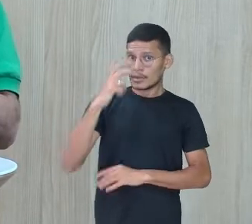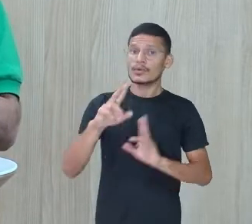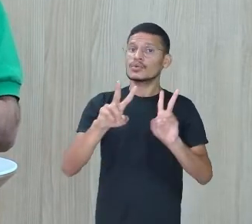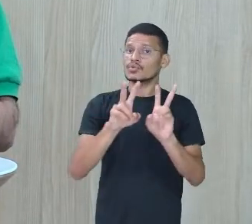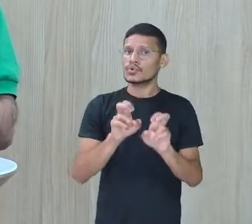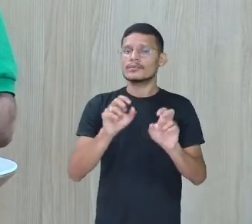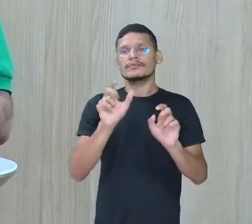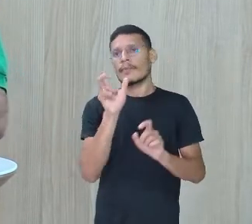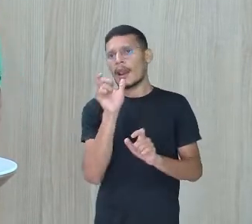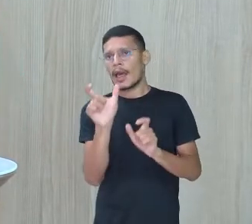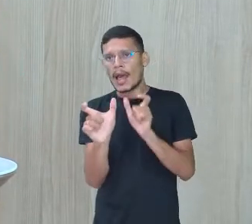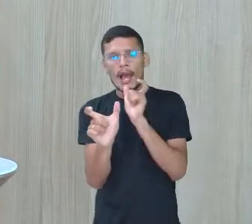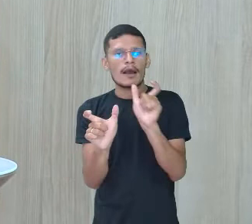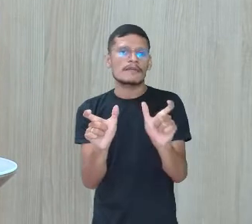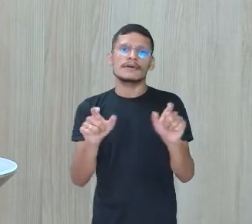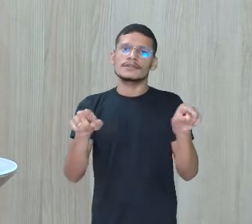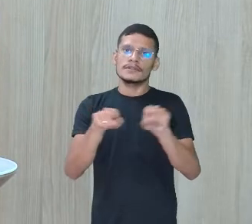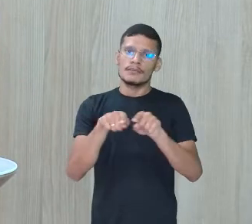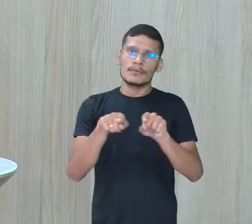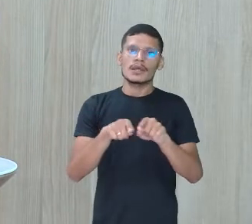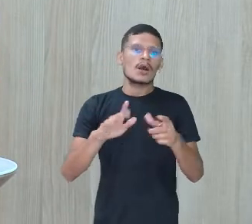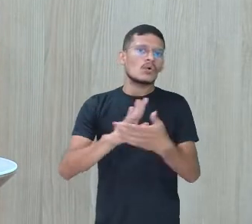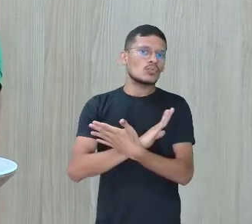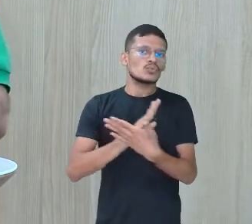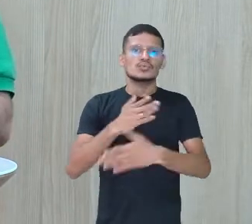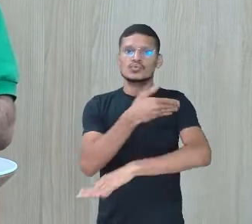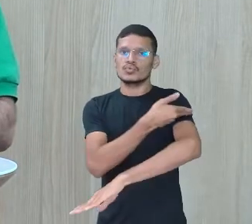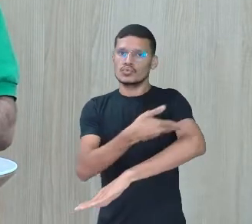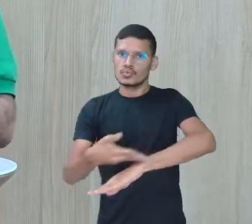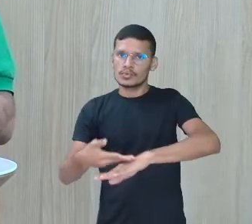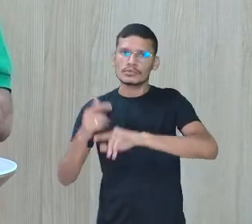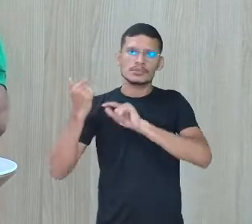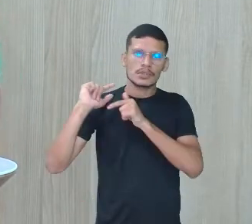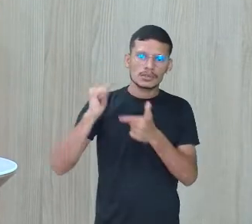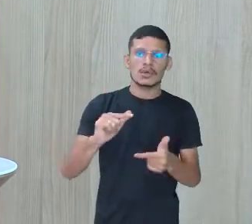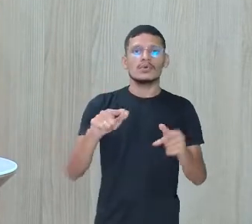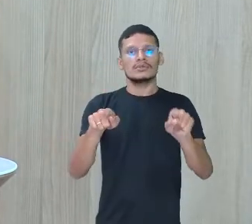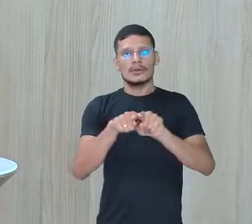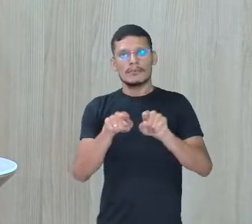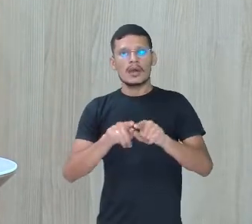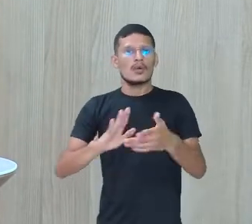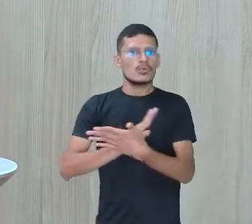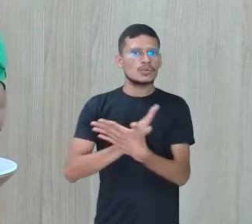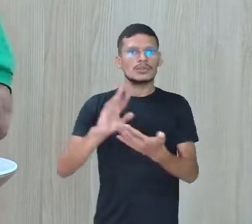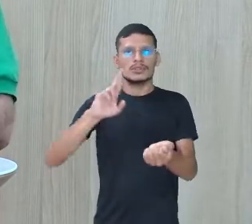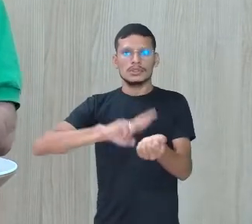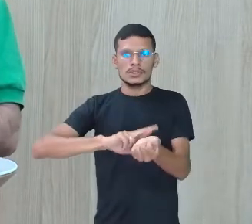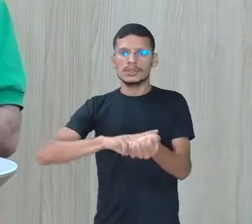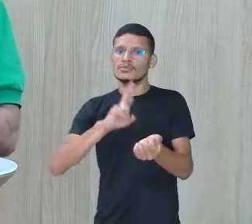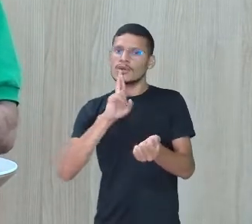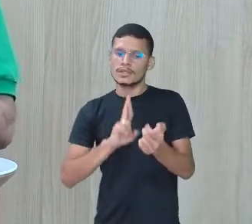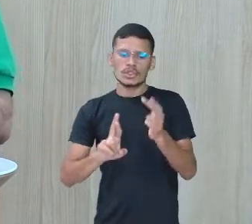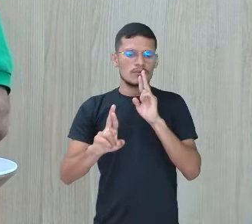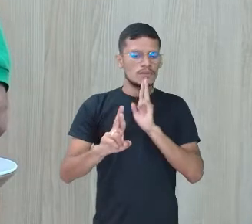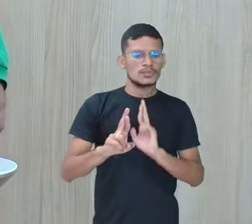termos de palavras, de costumes, tradições, né, de ritmos, de